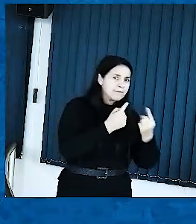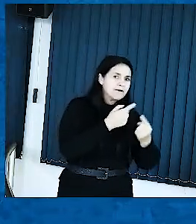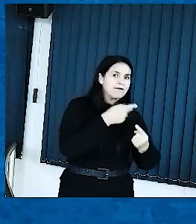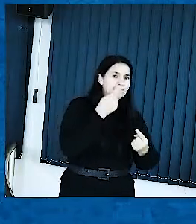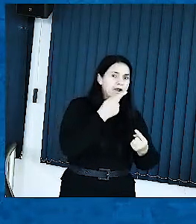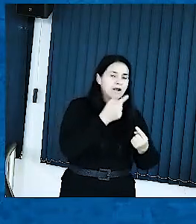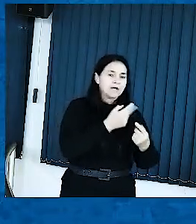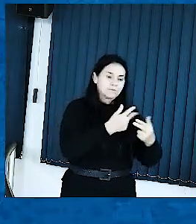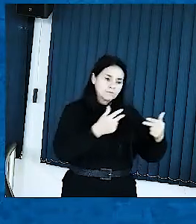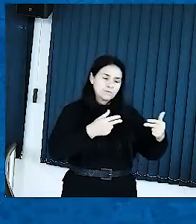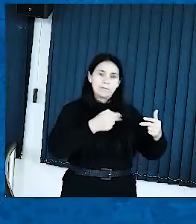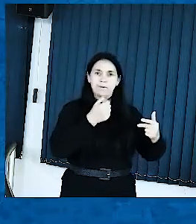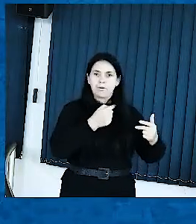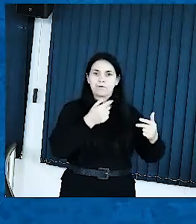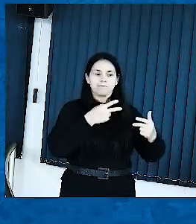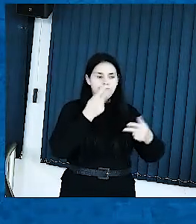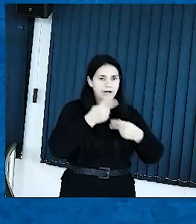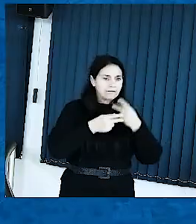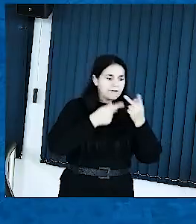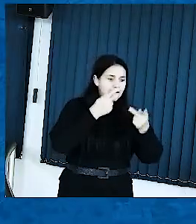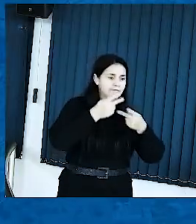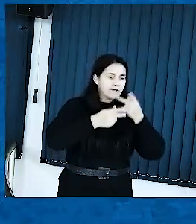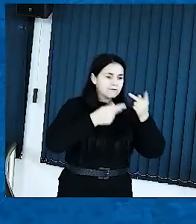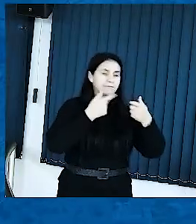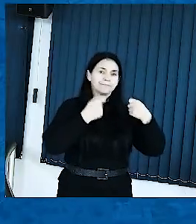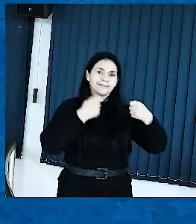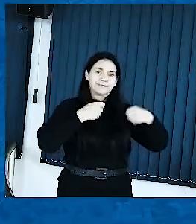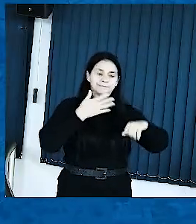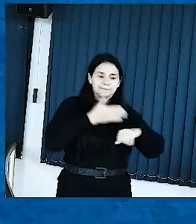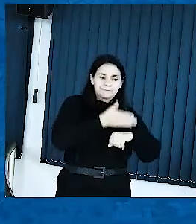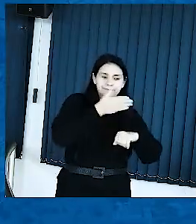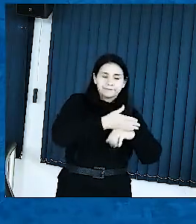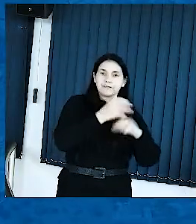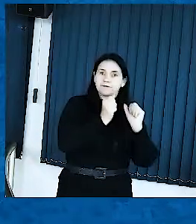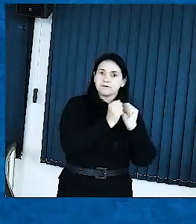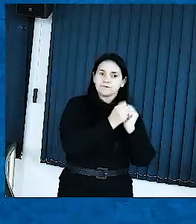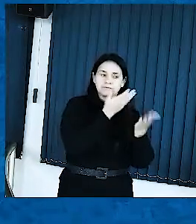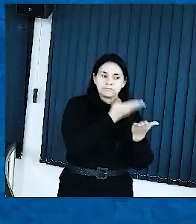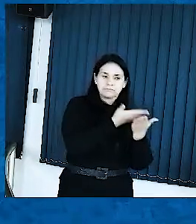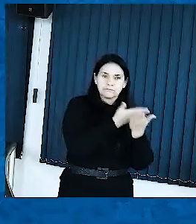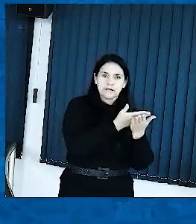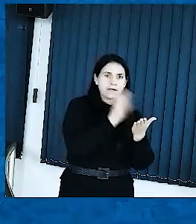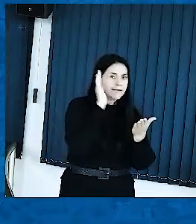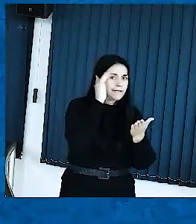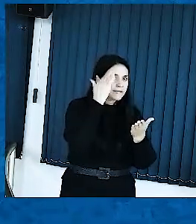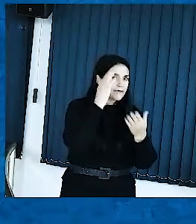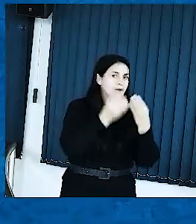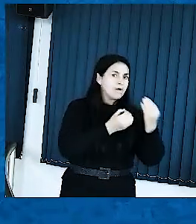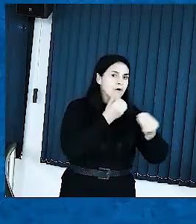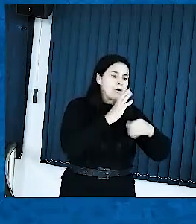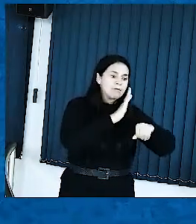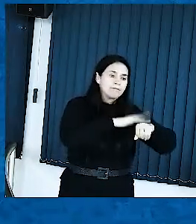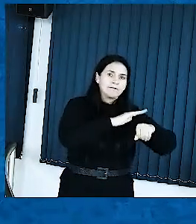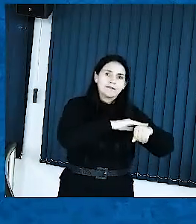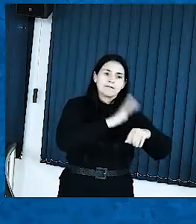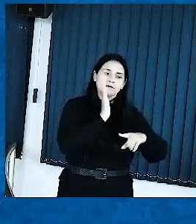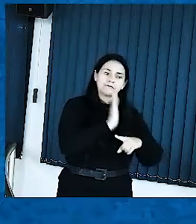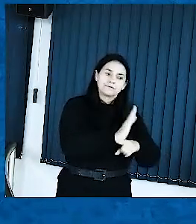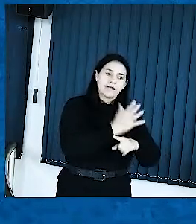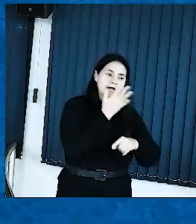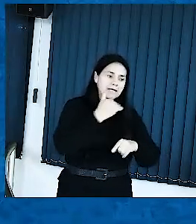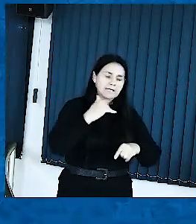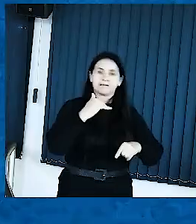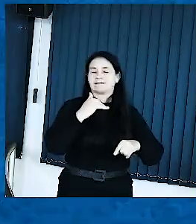em pouco. E isso eu preciso participar, eu preciso estudar, eu preciso entender como fazer para eu poder